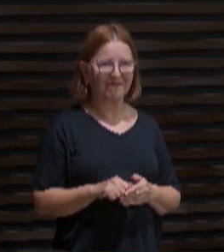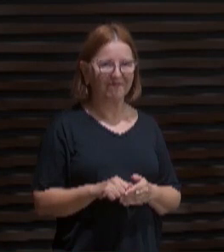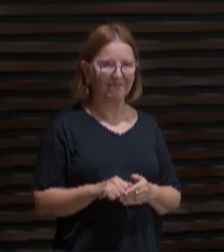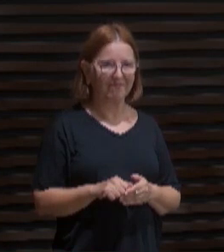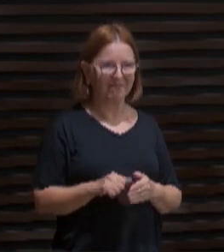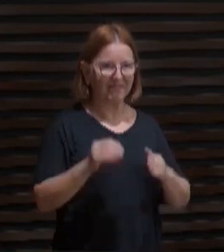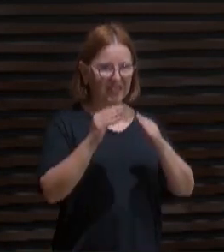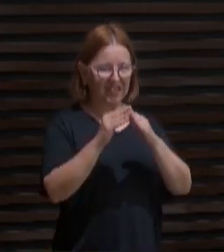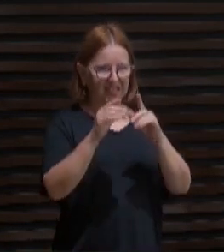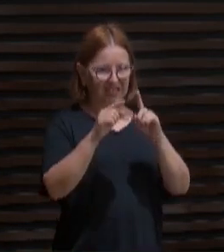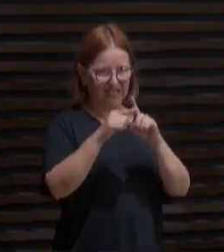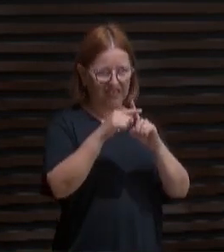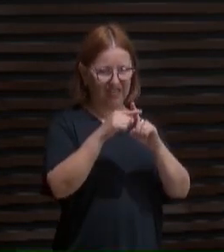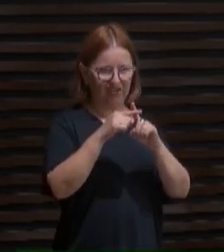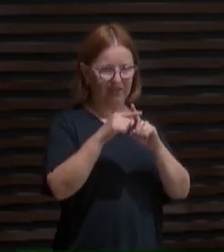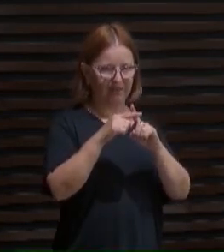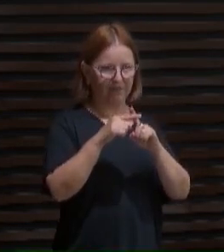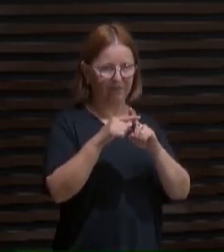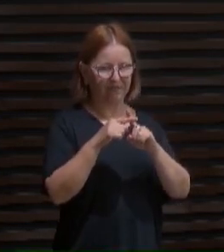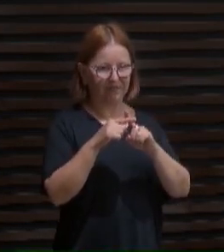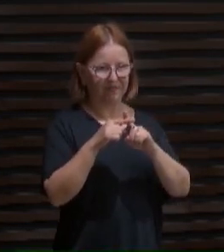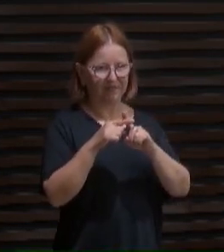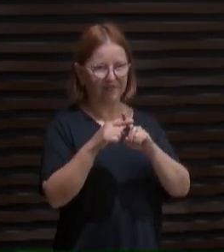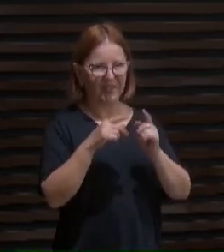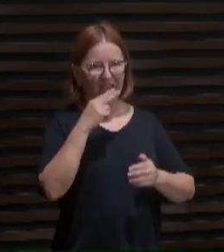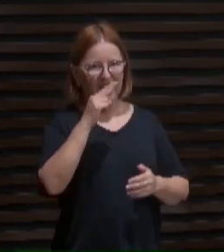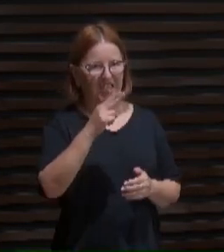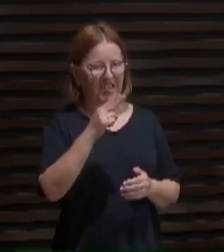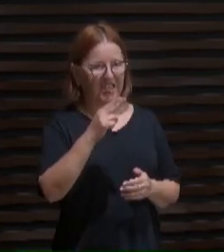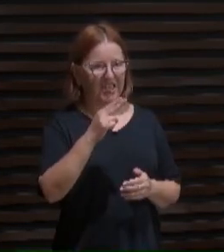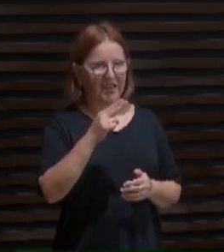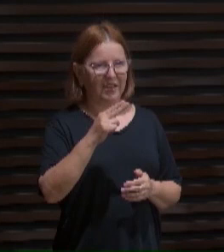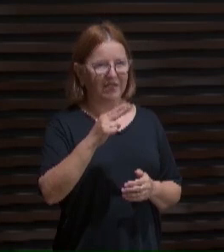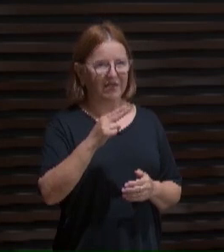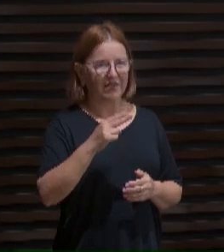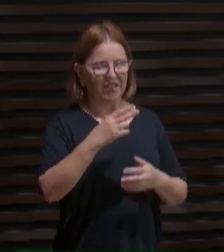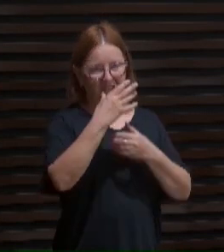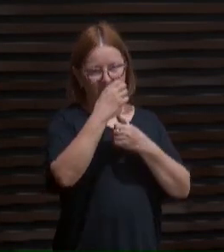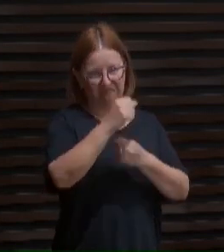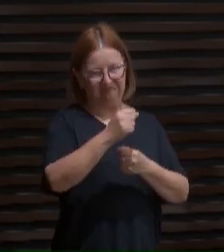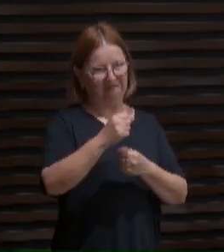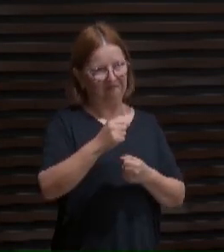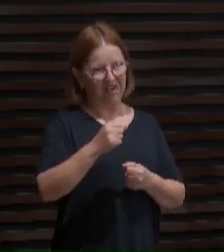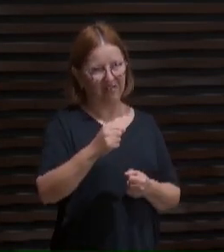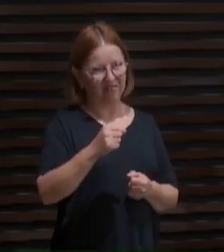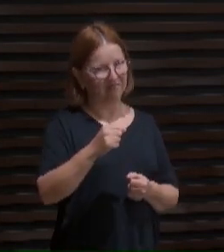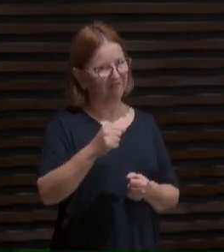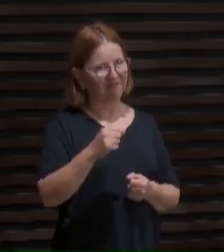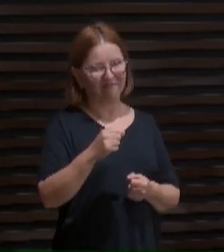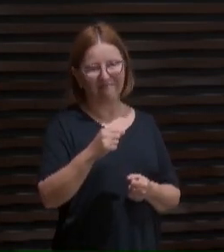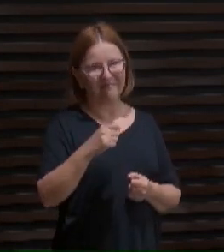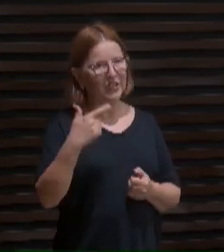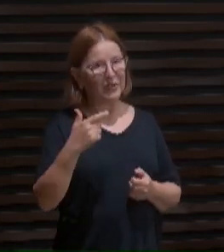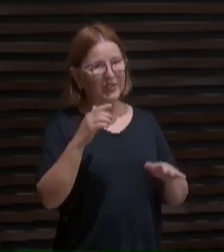si mesma, a igreja que se basta, essa igreja não tem Jesus. Ele está